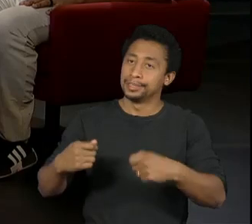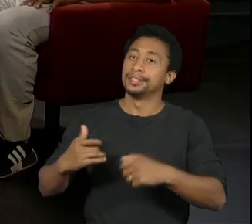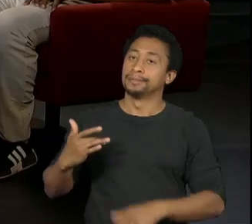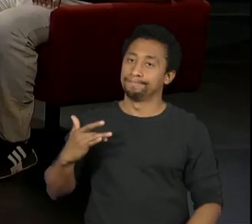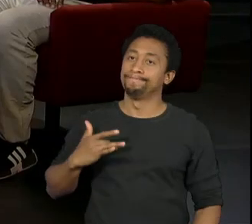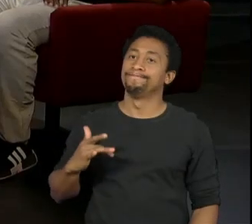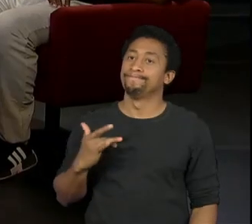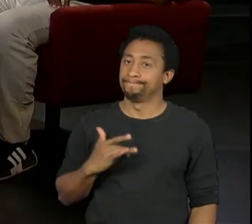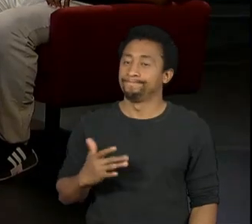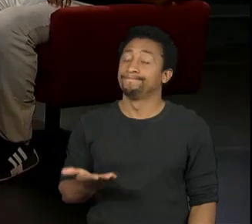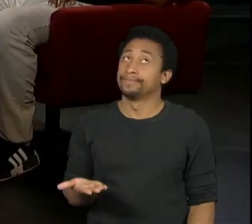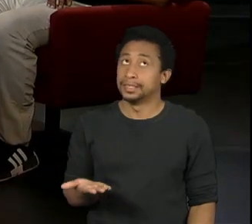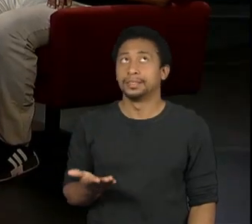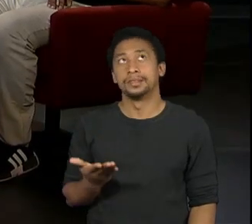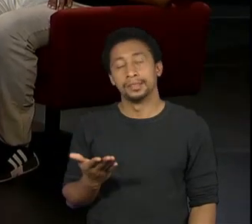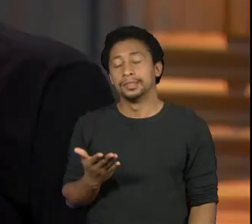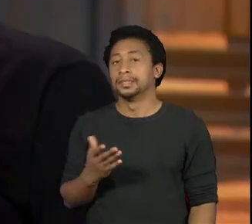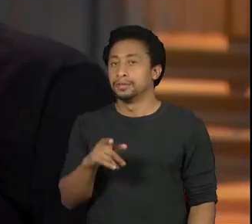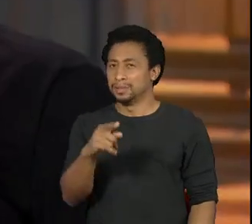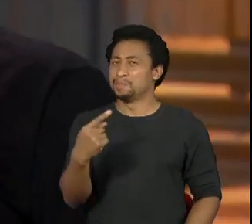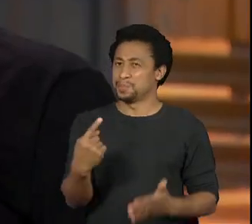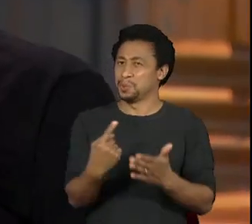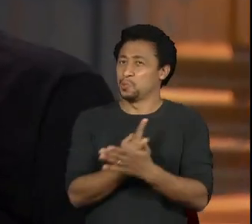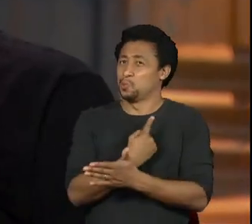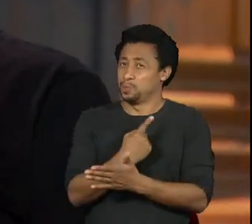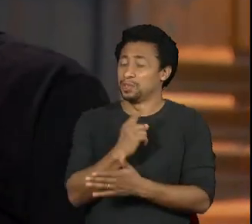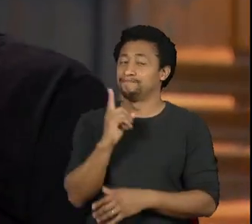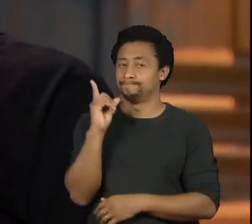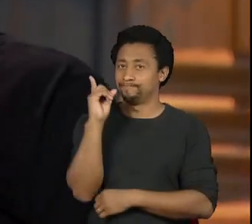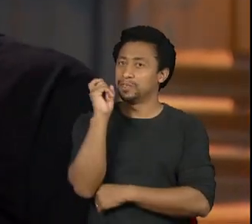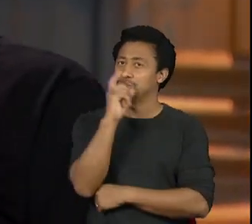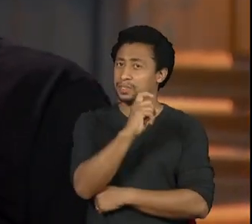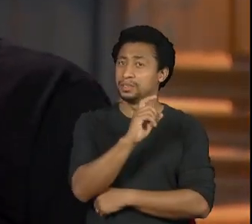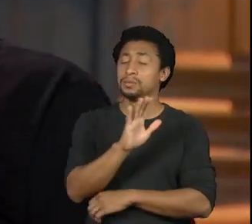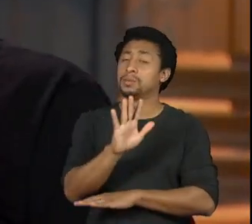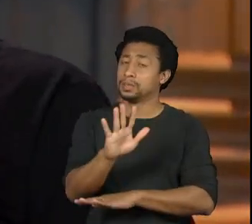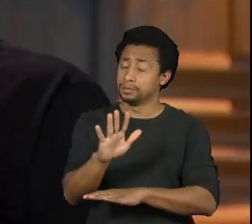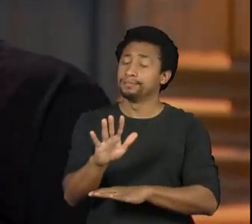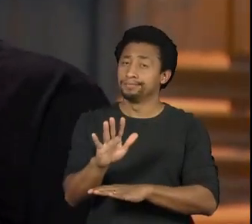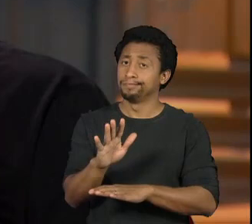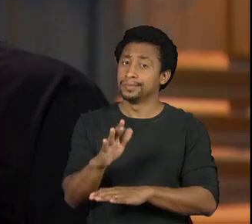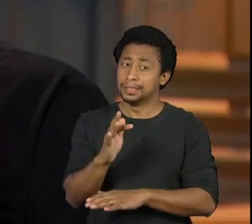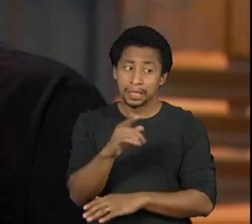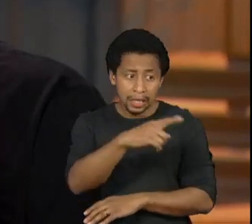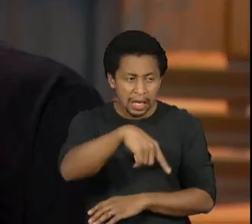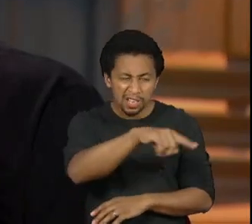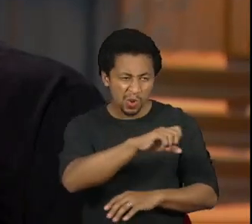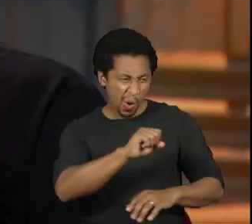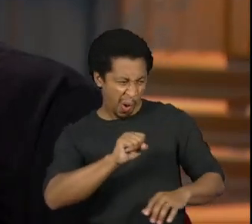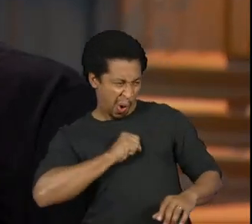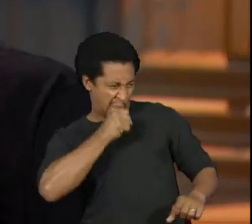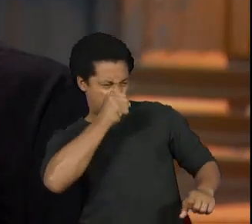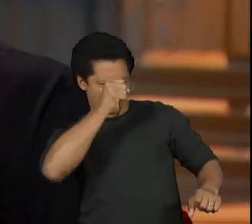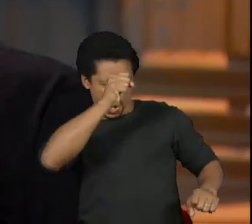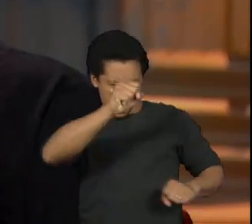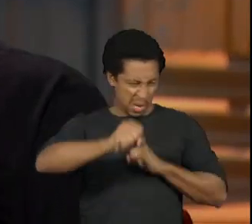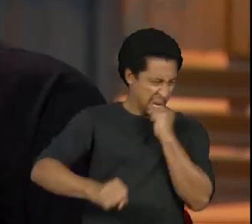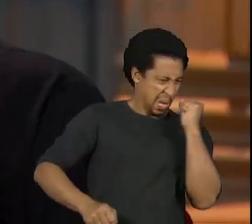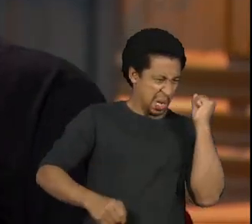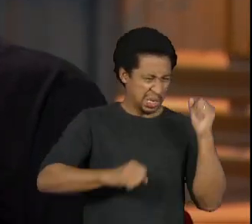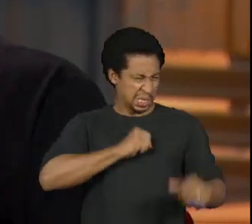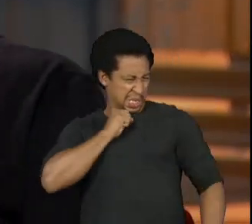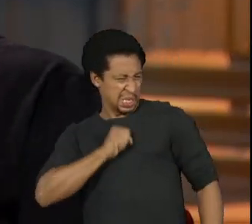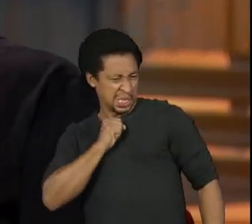Boa pergunta difícil fiz mais deve a vida tem uma margem de desamparo que não tem o que fazer mesmo